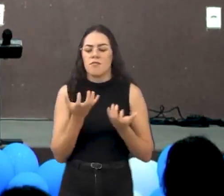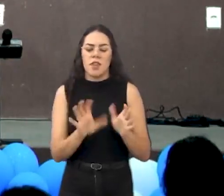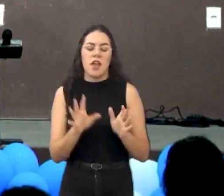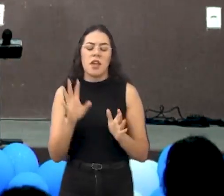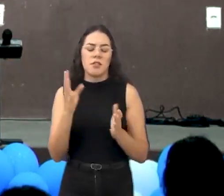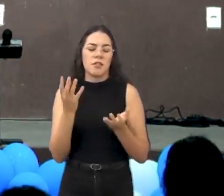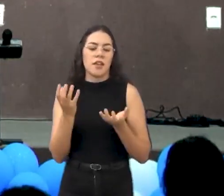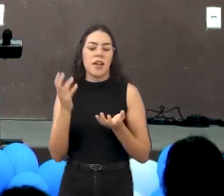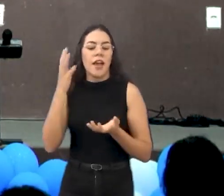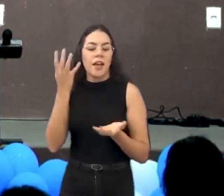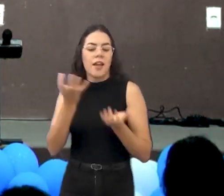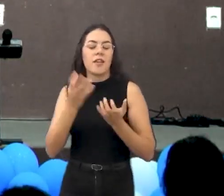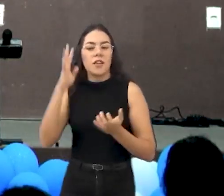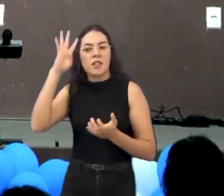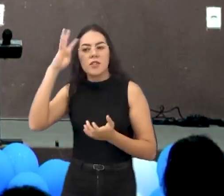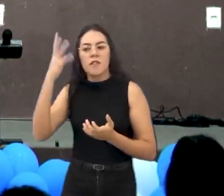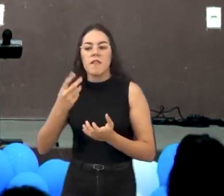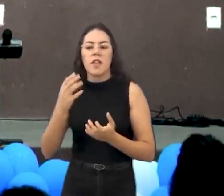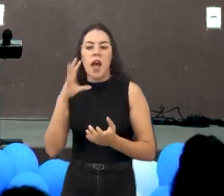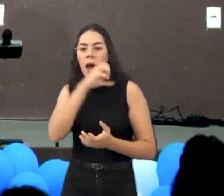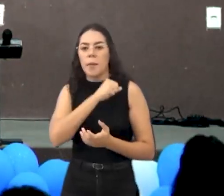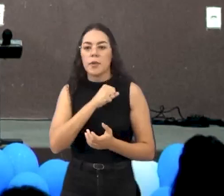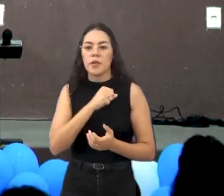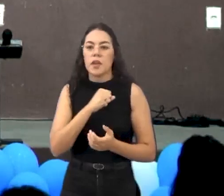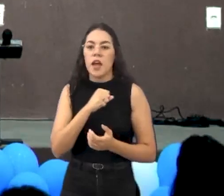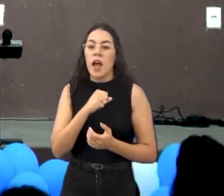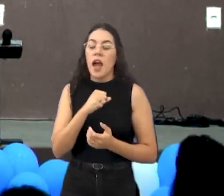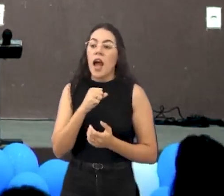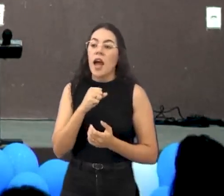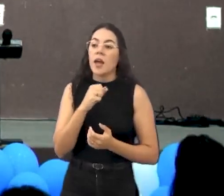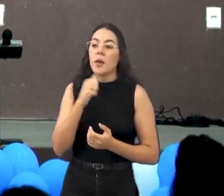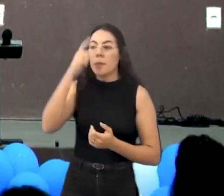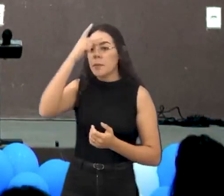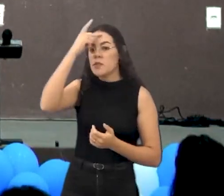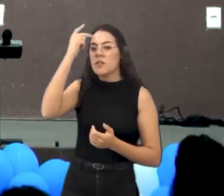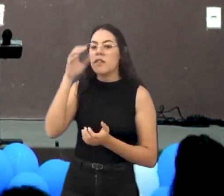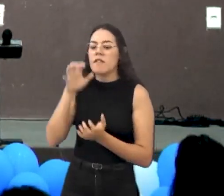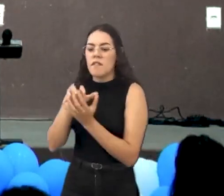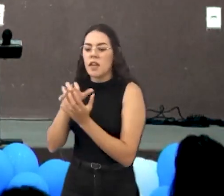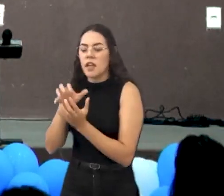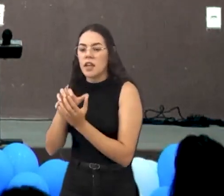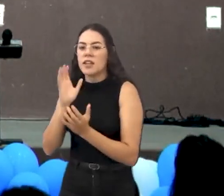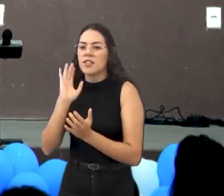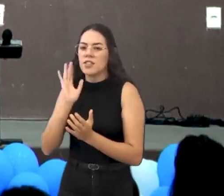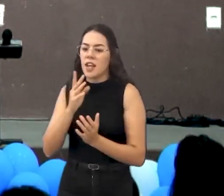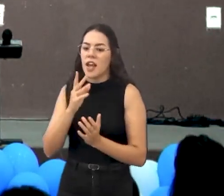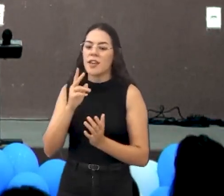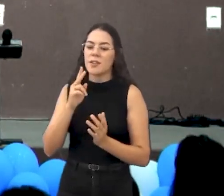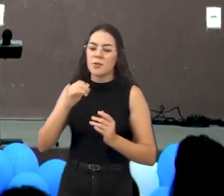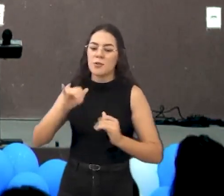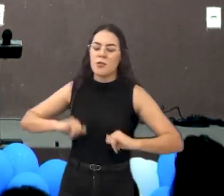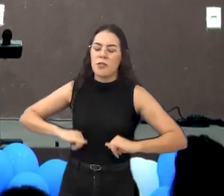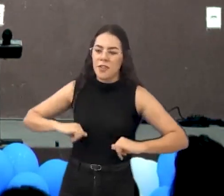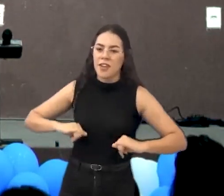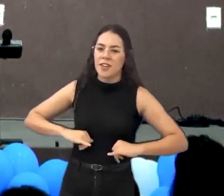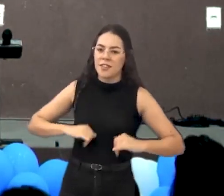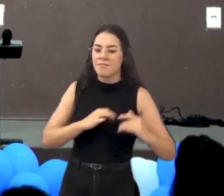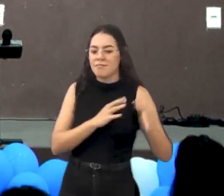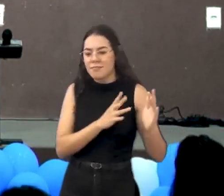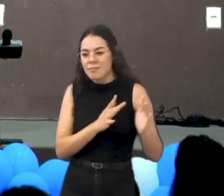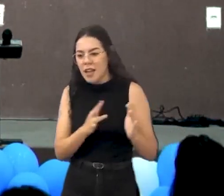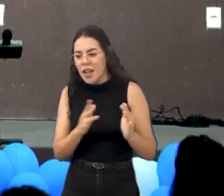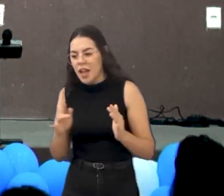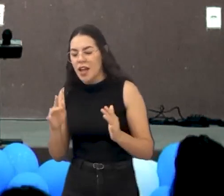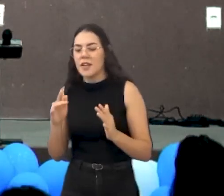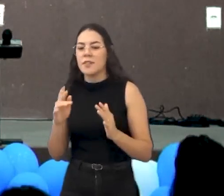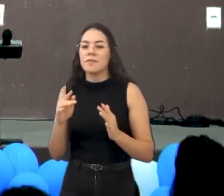fazer... Aí você chega para uma pessoa mais velha, que já apanhou muito, você vê ela mais